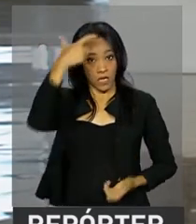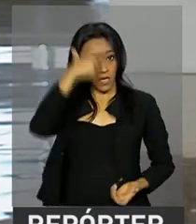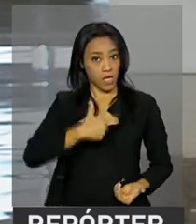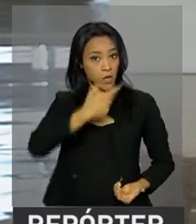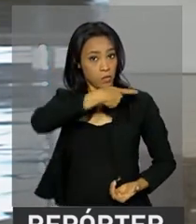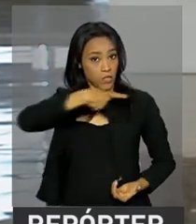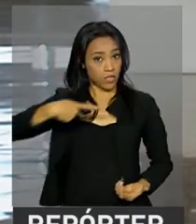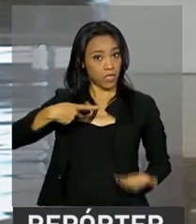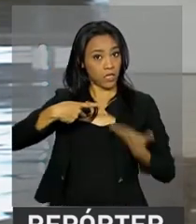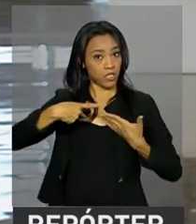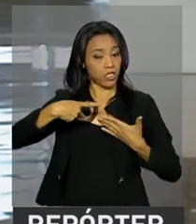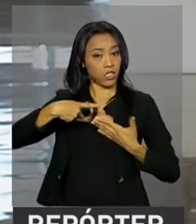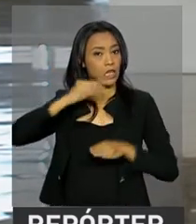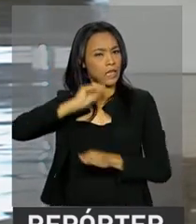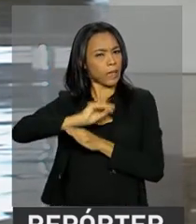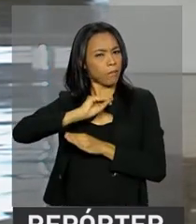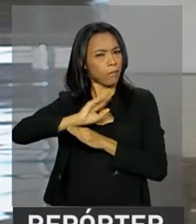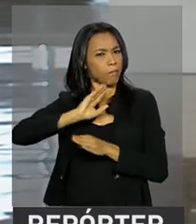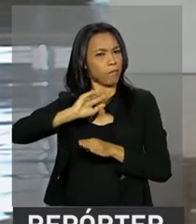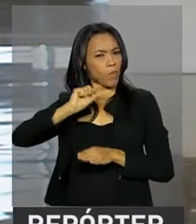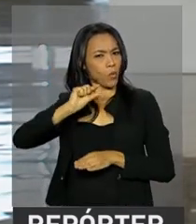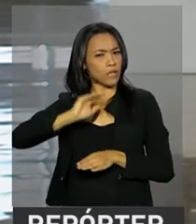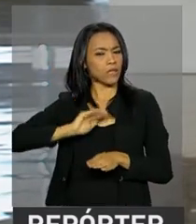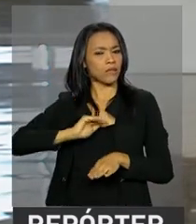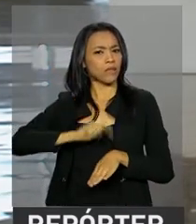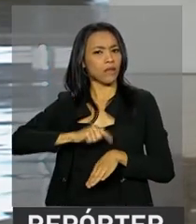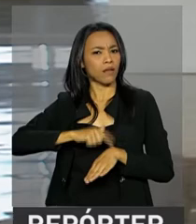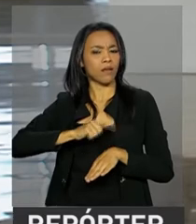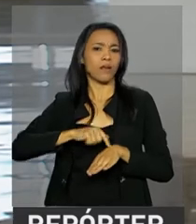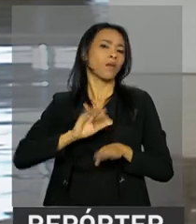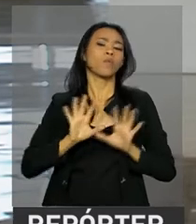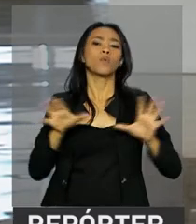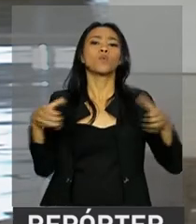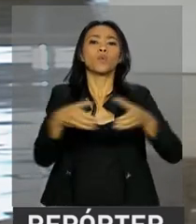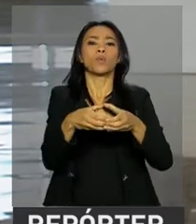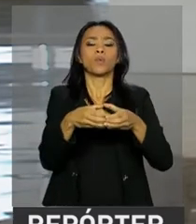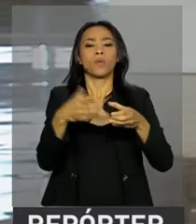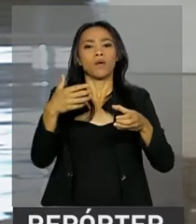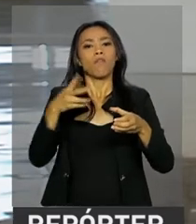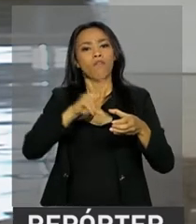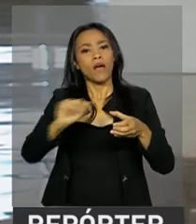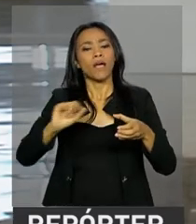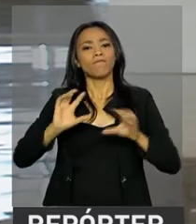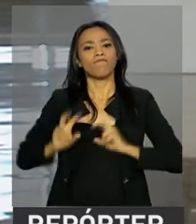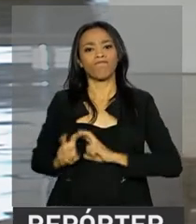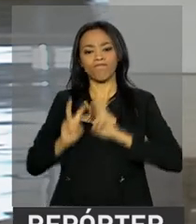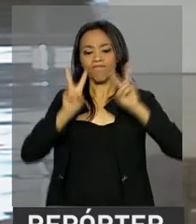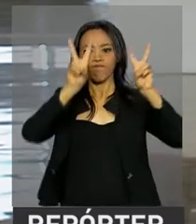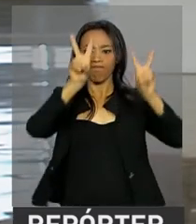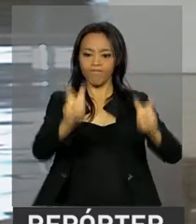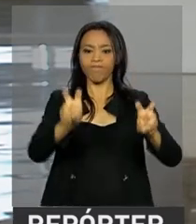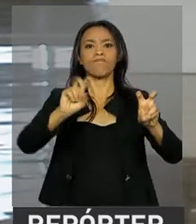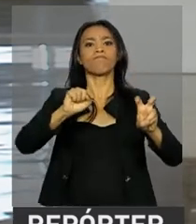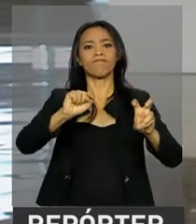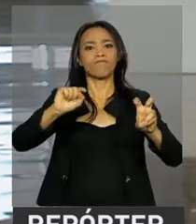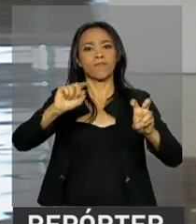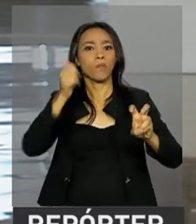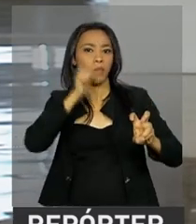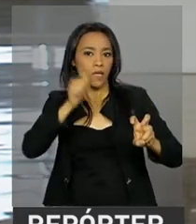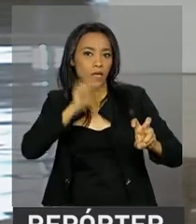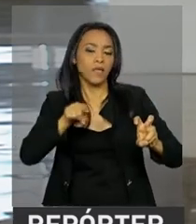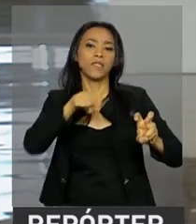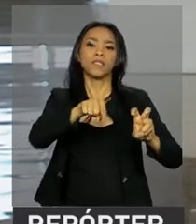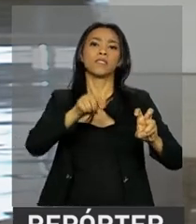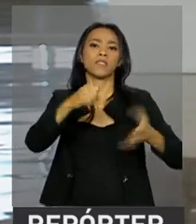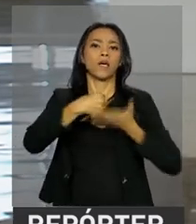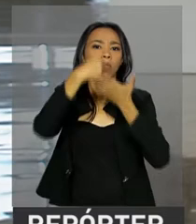temporário da cplp o brasil vai colocar em pauta a questão a temática das mulheres e questões ligadas por exemplo a